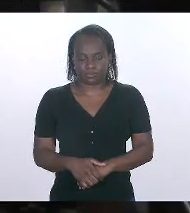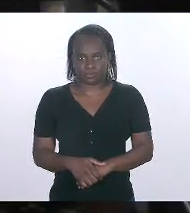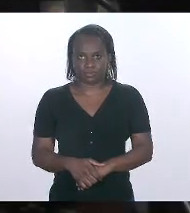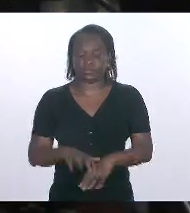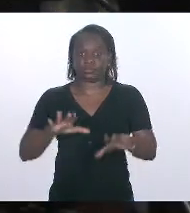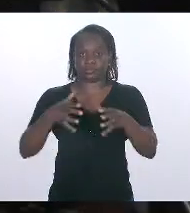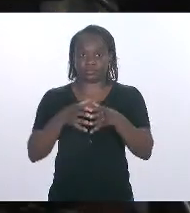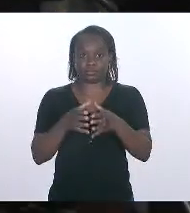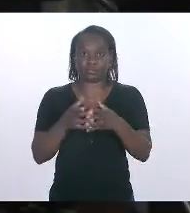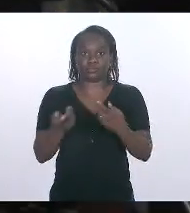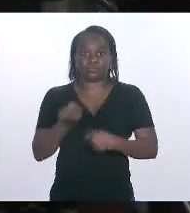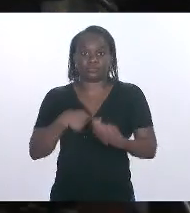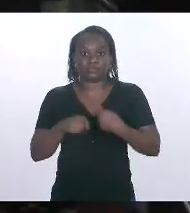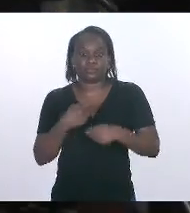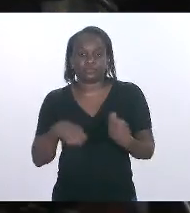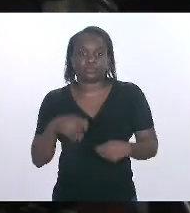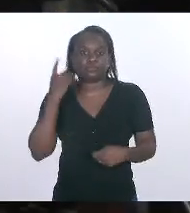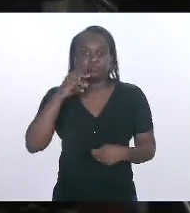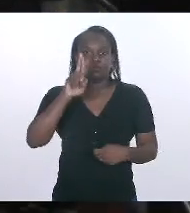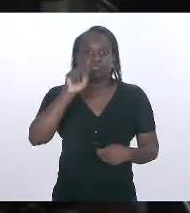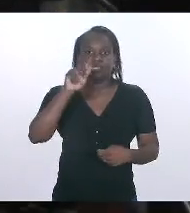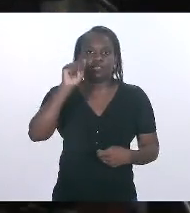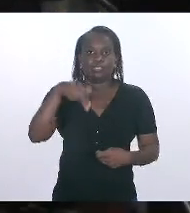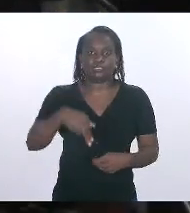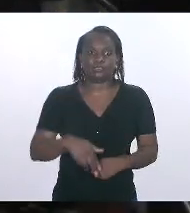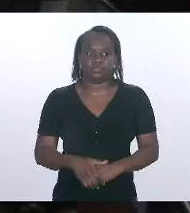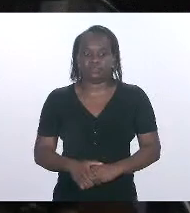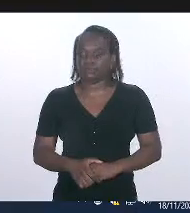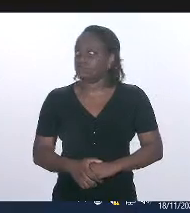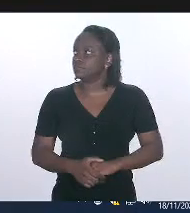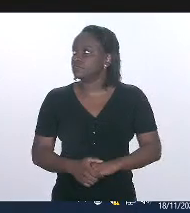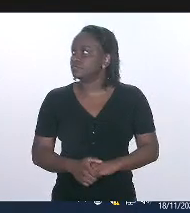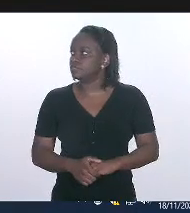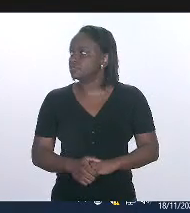Pela Comissão de Economia, deputado Renan Ferreirinha.